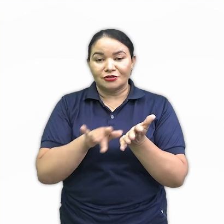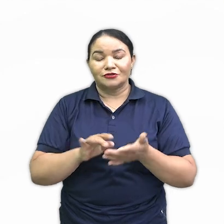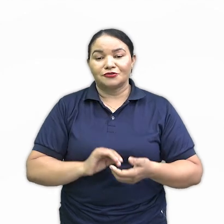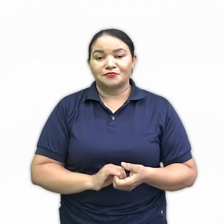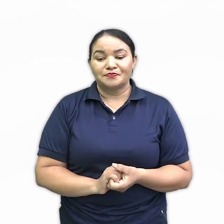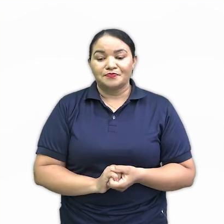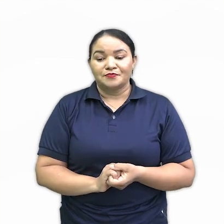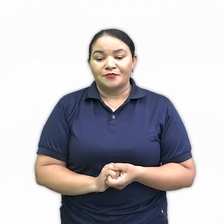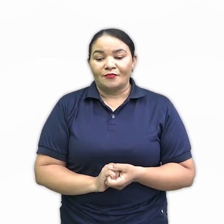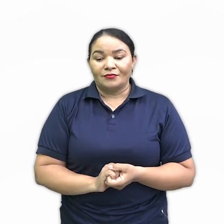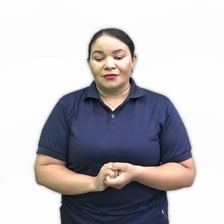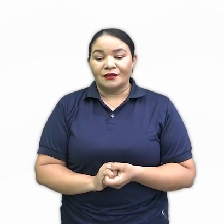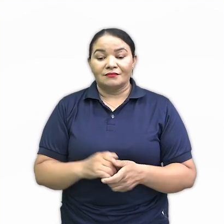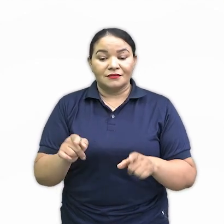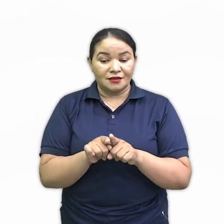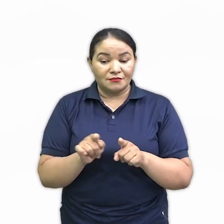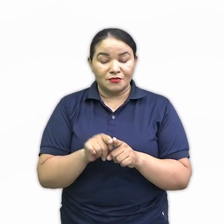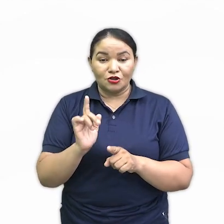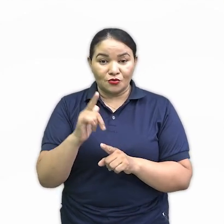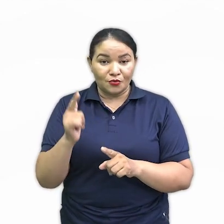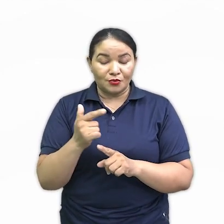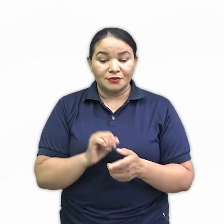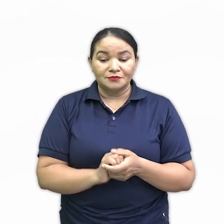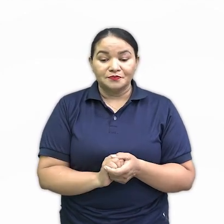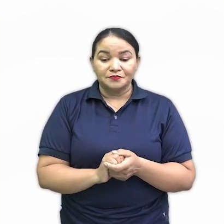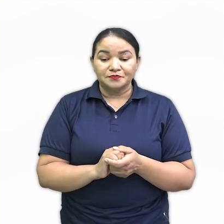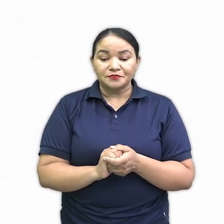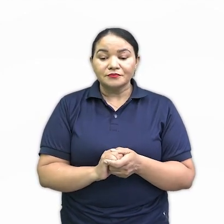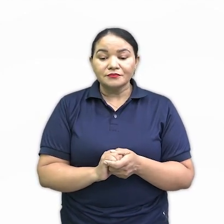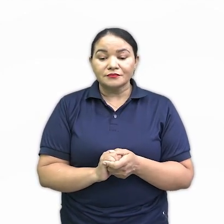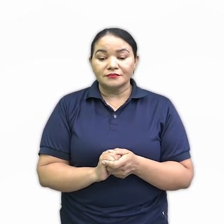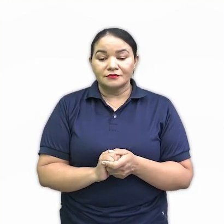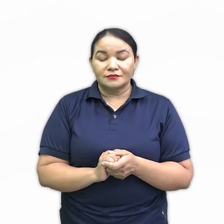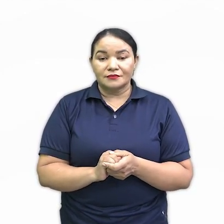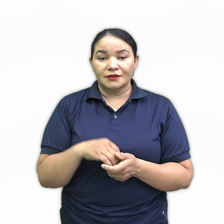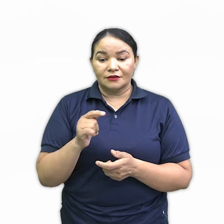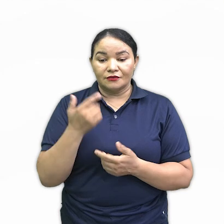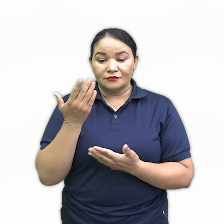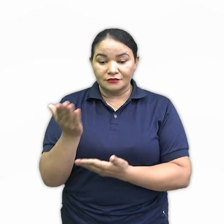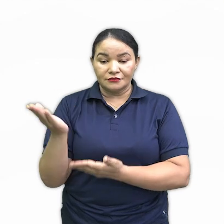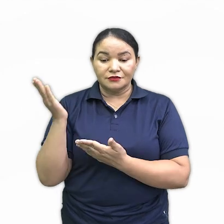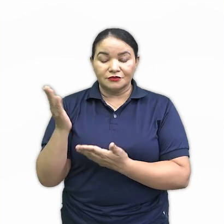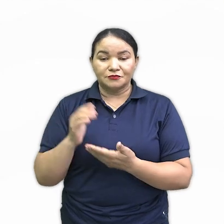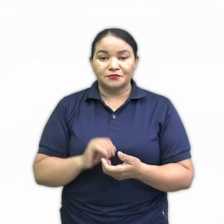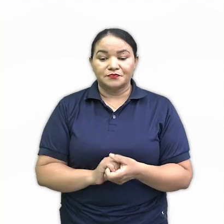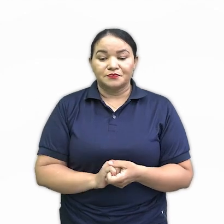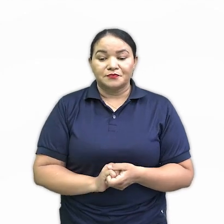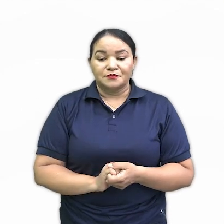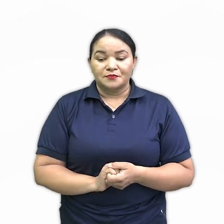digitais. E, como nós já falamos sobre isso, o social media